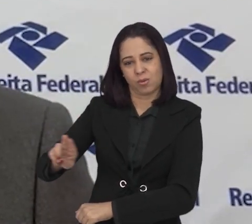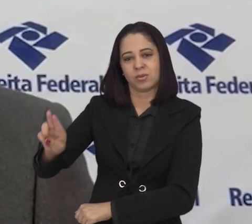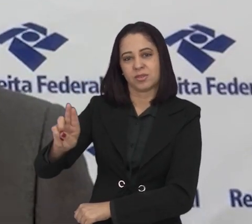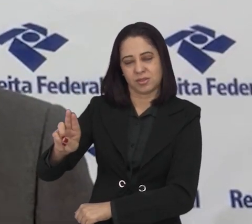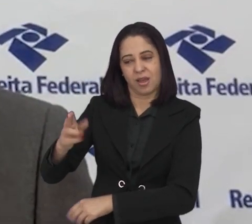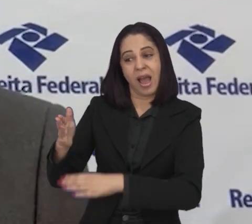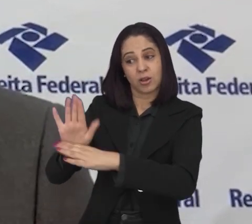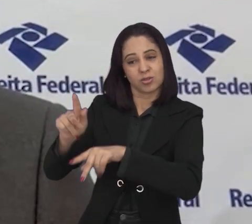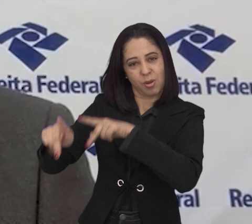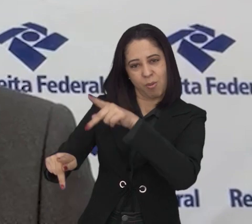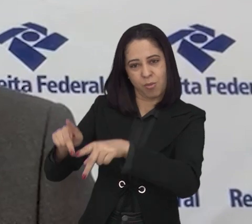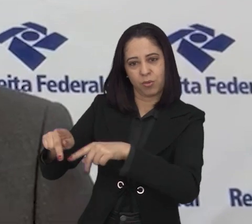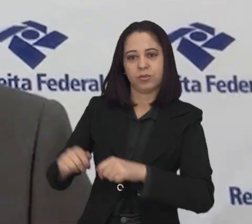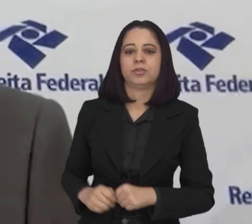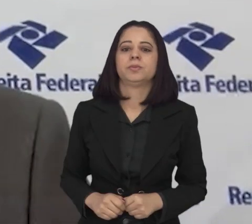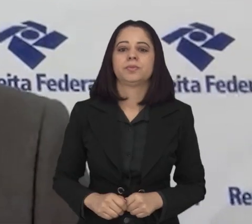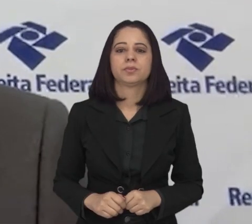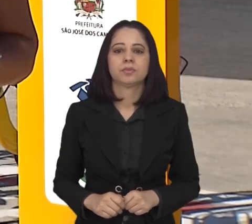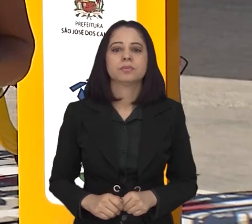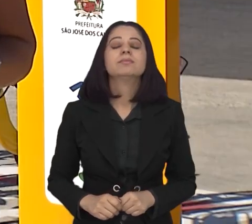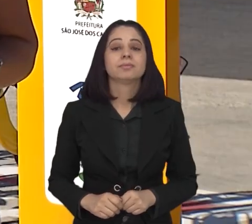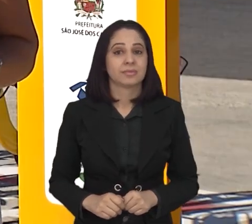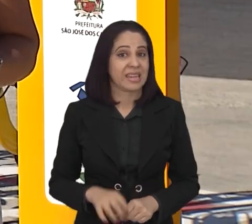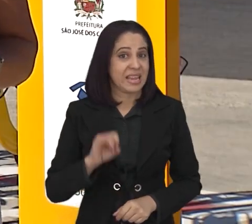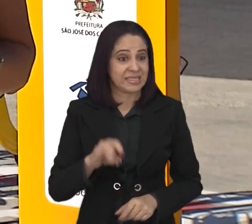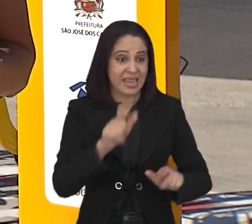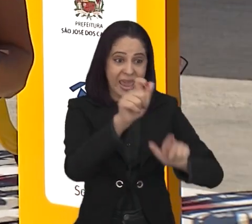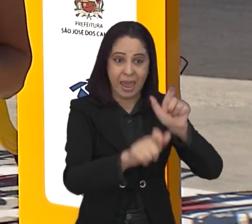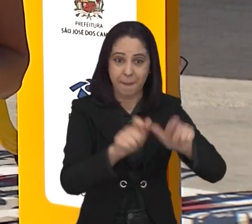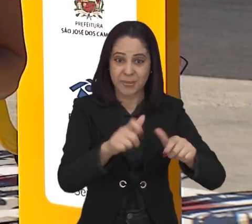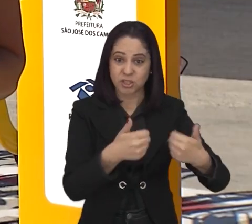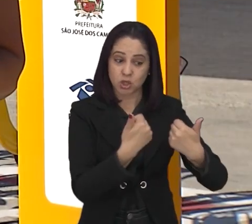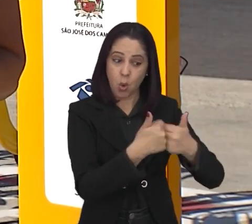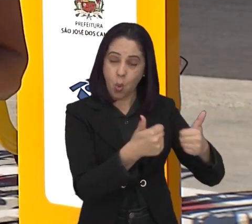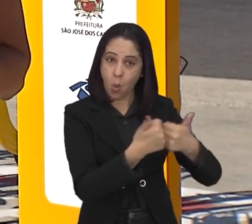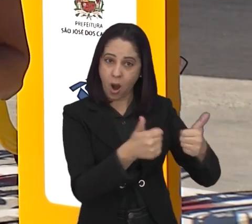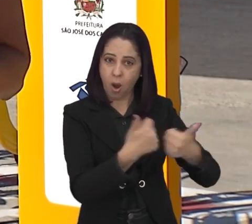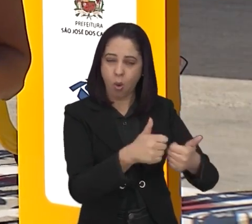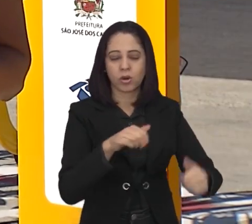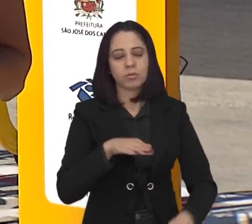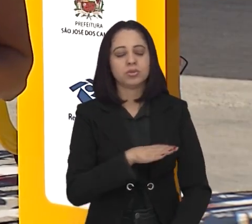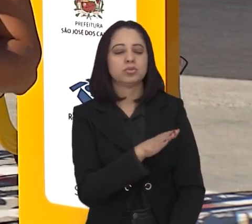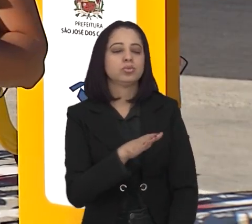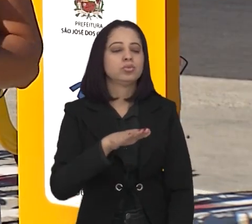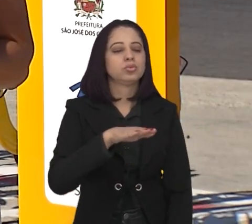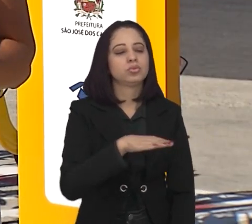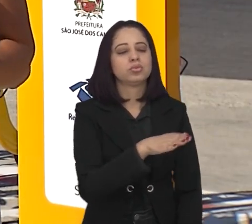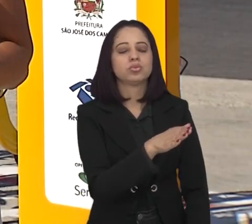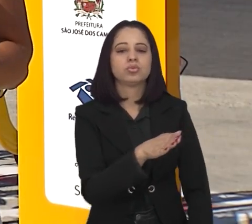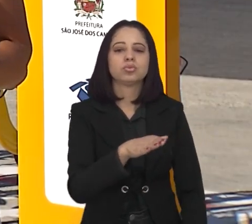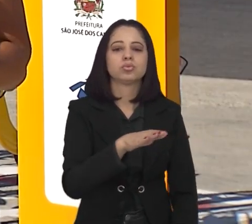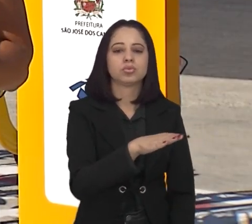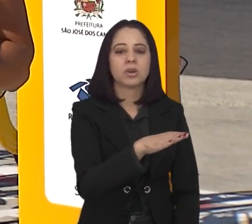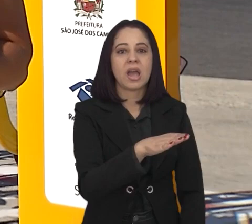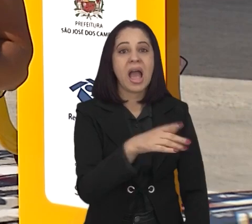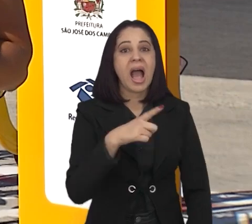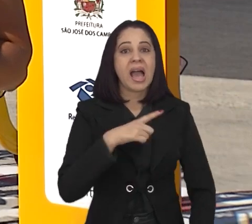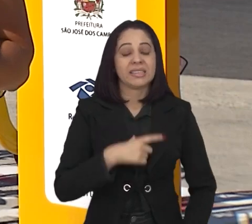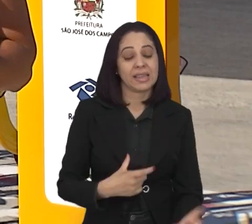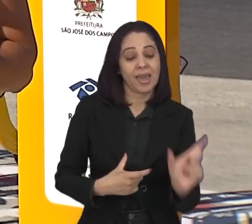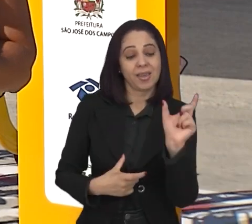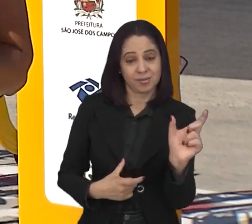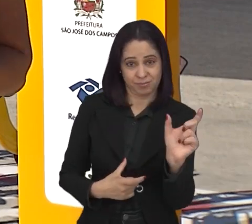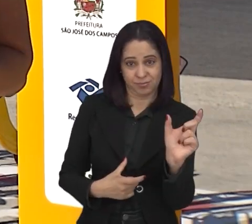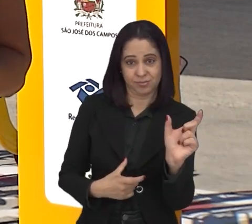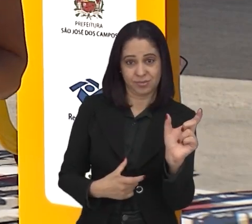direto que vai beneficiar a população. Toda vez que o usuário do transporte público faz uma viagem de ônibus aqui da cidade,